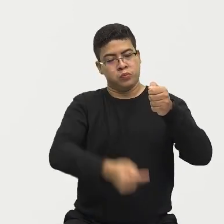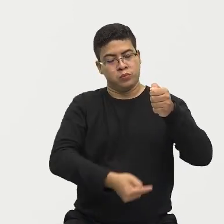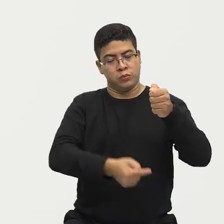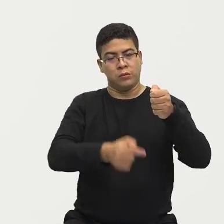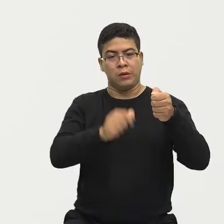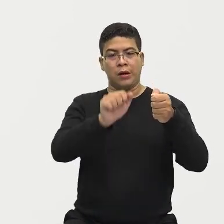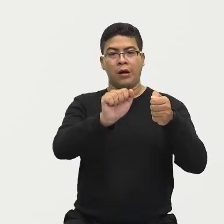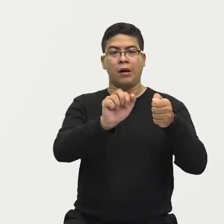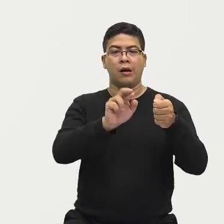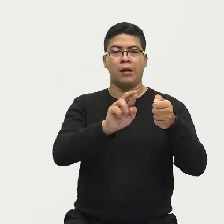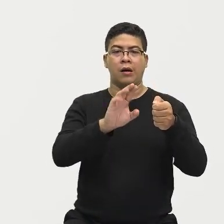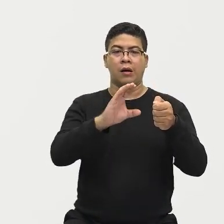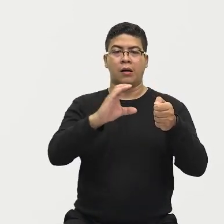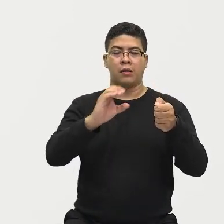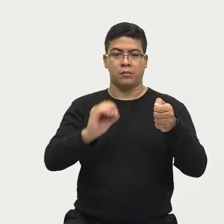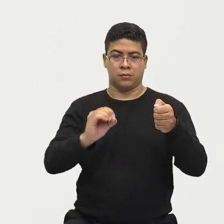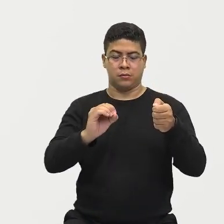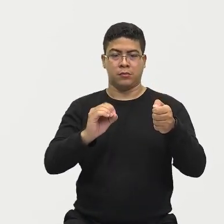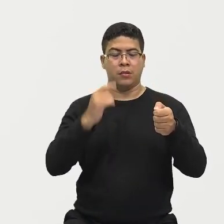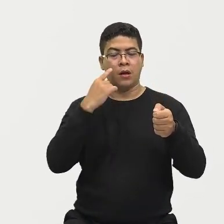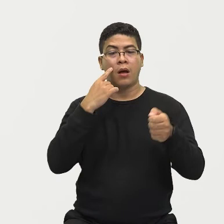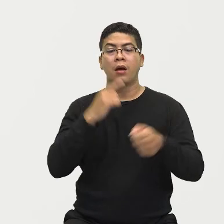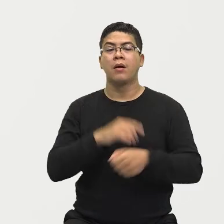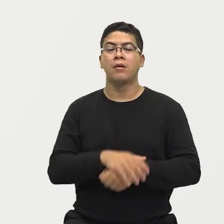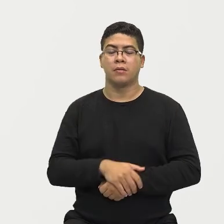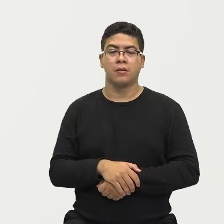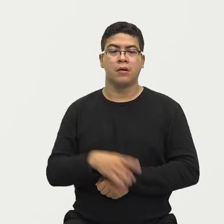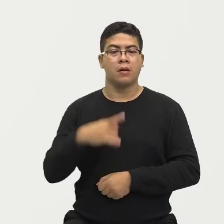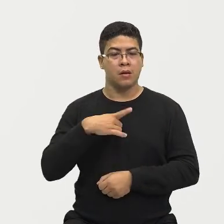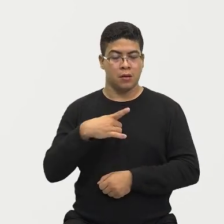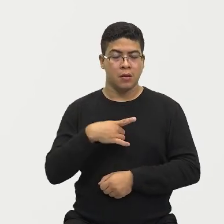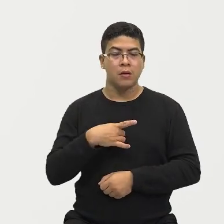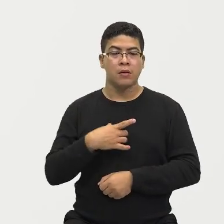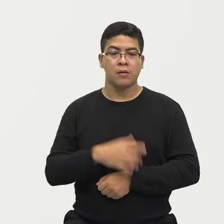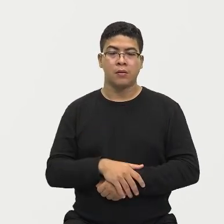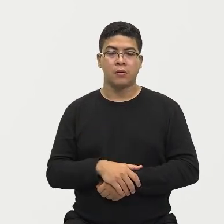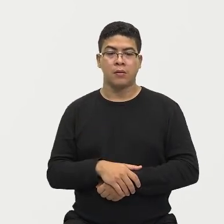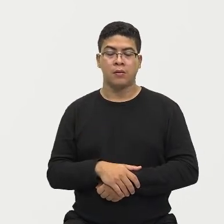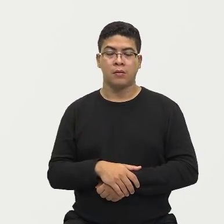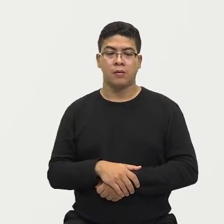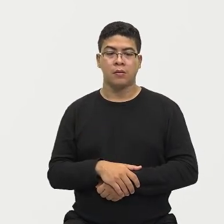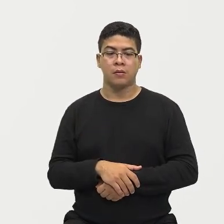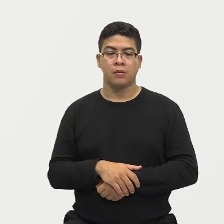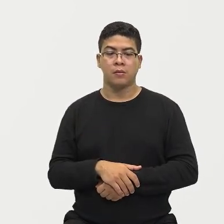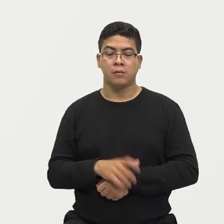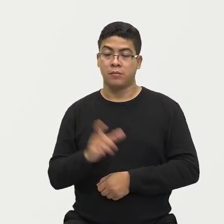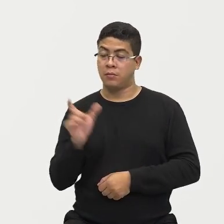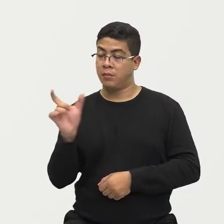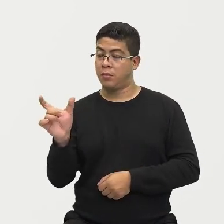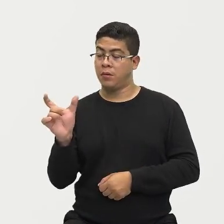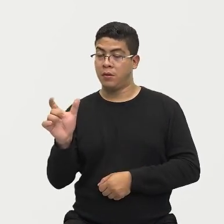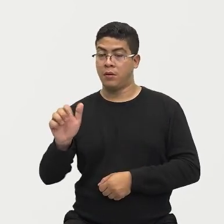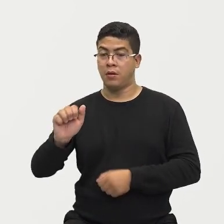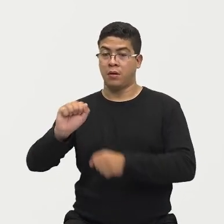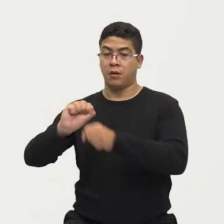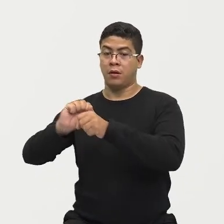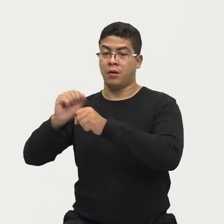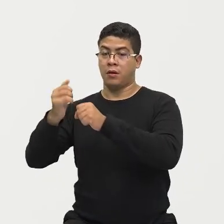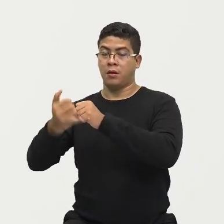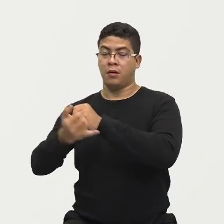arco? Resistente. Então temos aqui o adjetivo, que é resistente, a característica